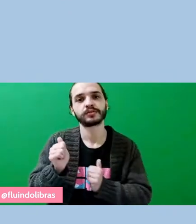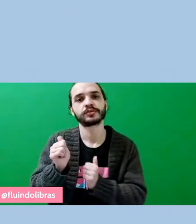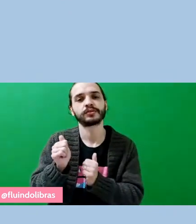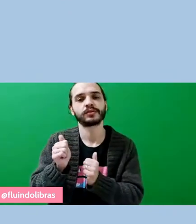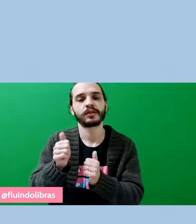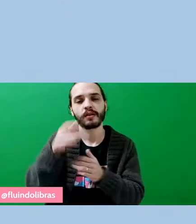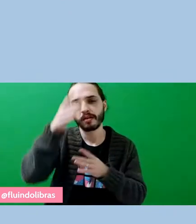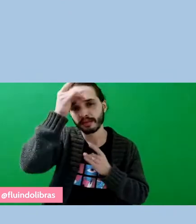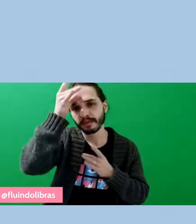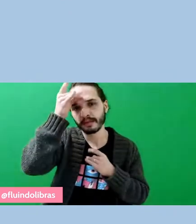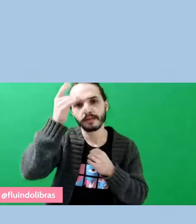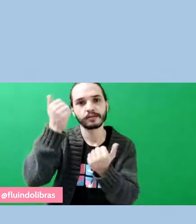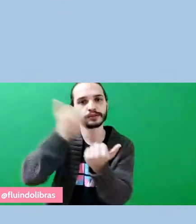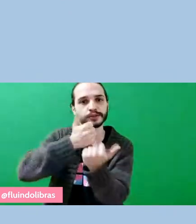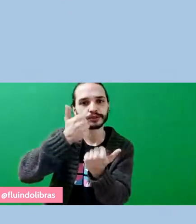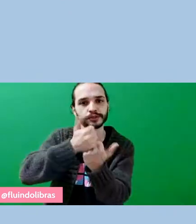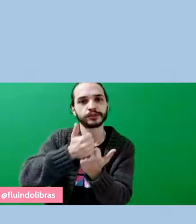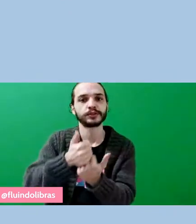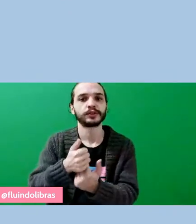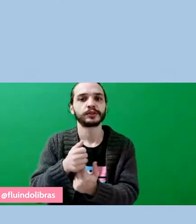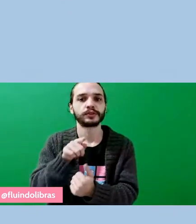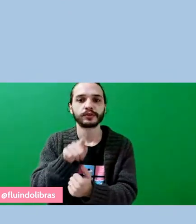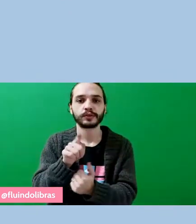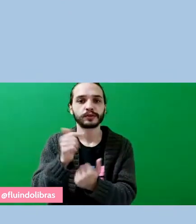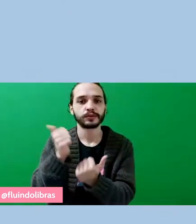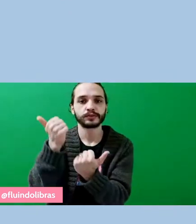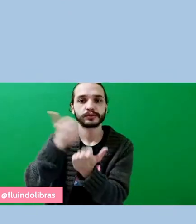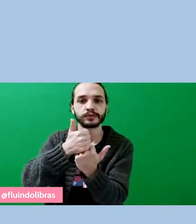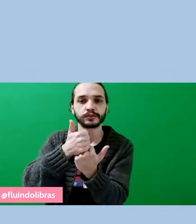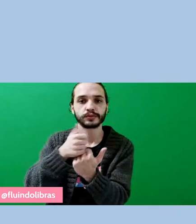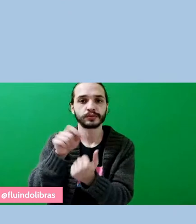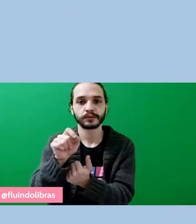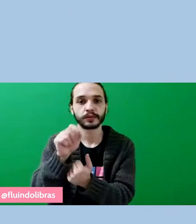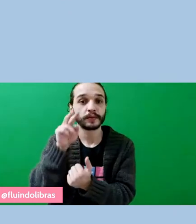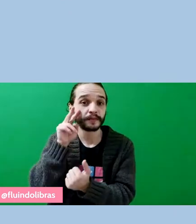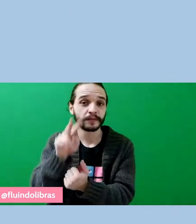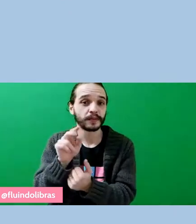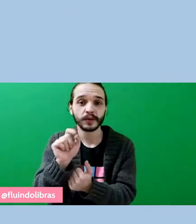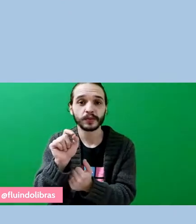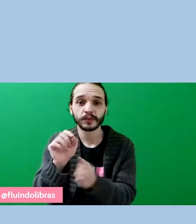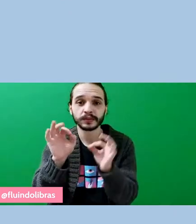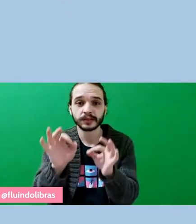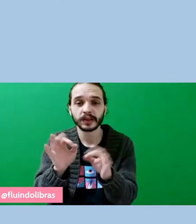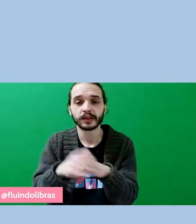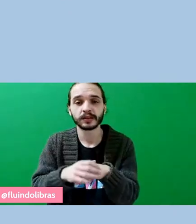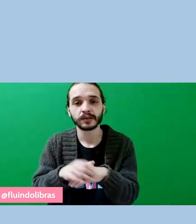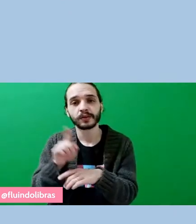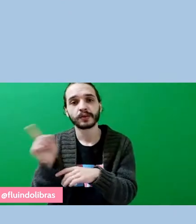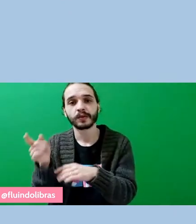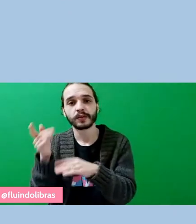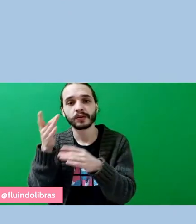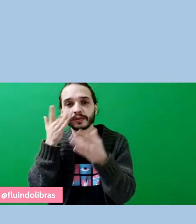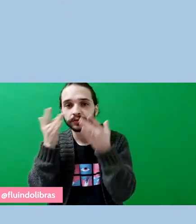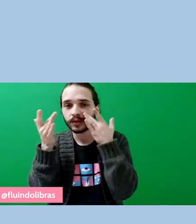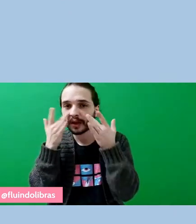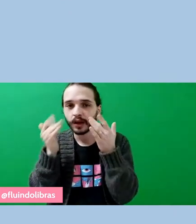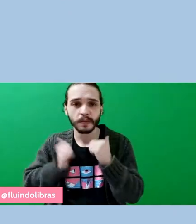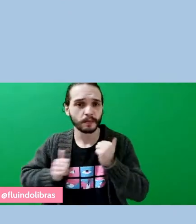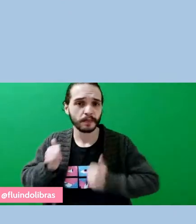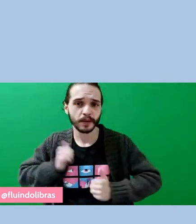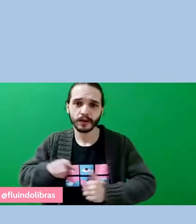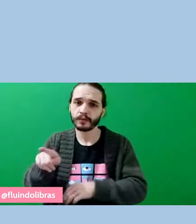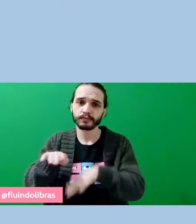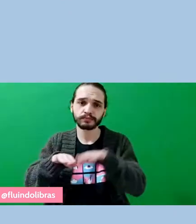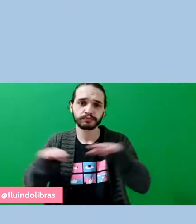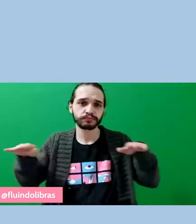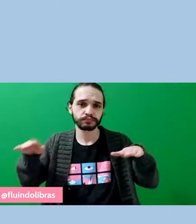do diretor, que no final, em última instância, diz o que você vai ver e quando. E no palco é o ator, porque por mais que o diretor fale, no palco quem está lá é o ator, né? Então,